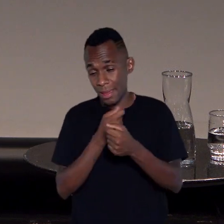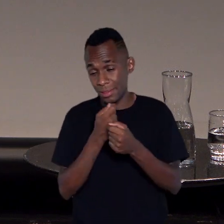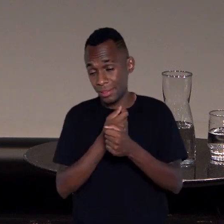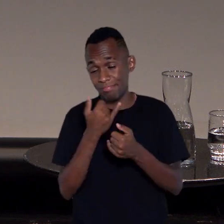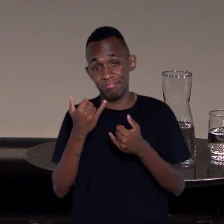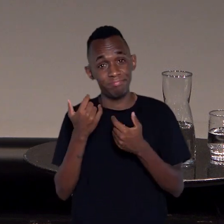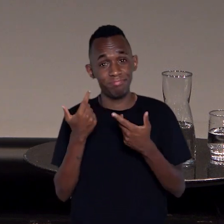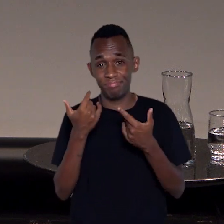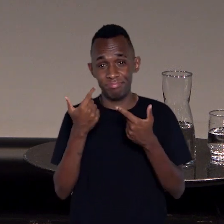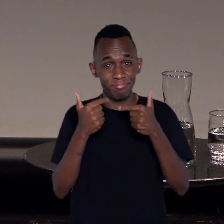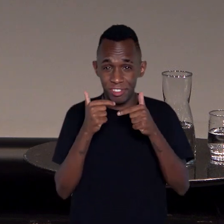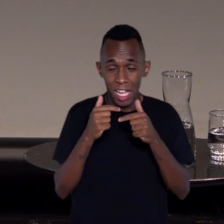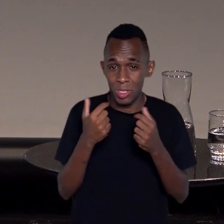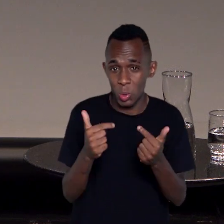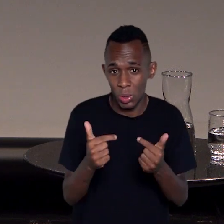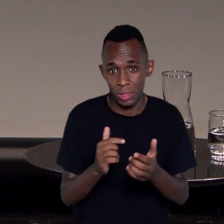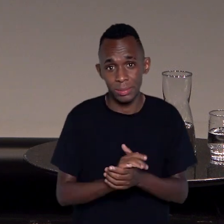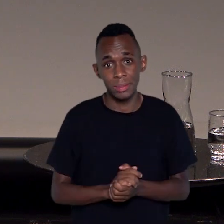sem graça.